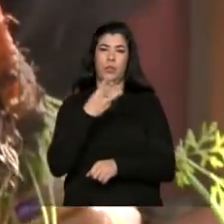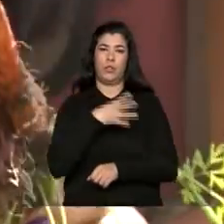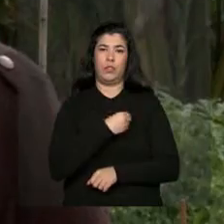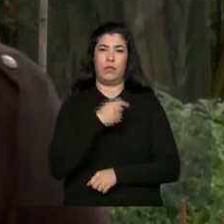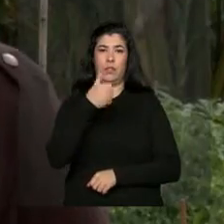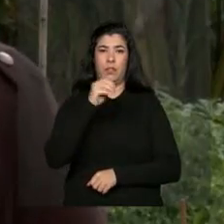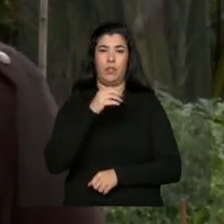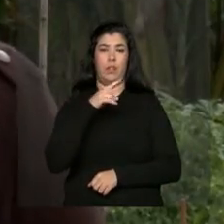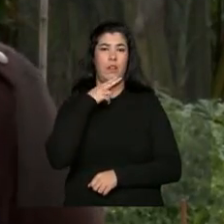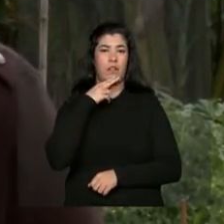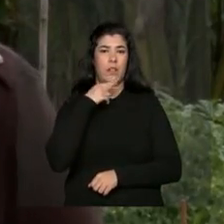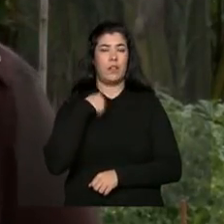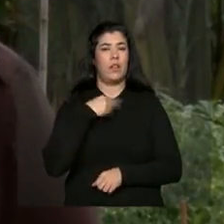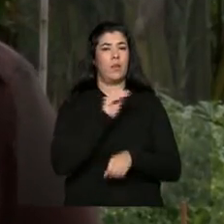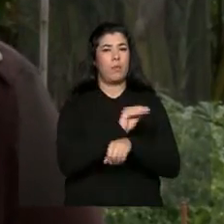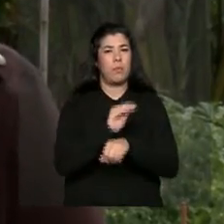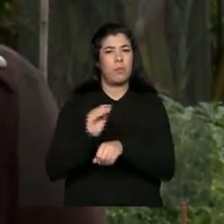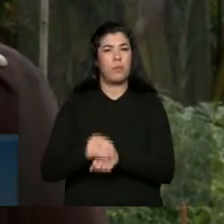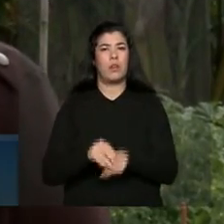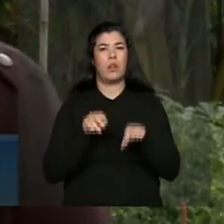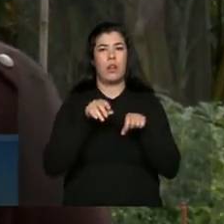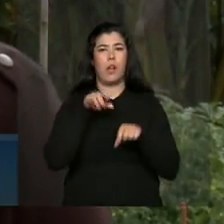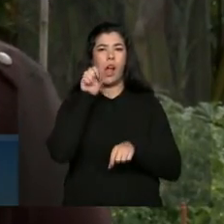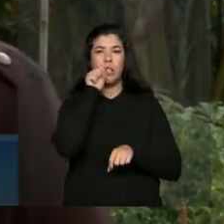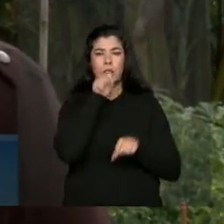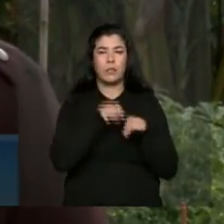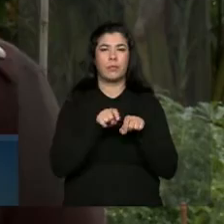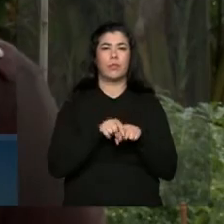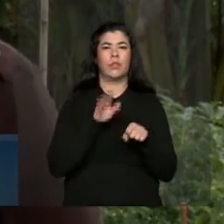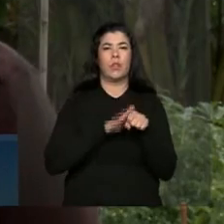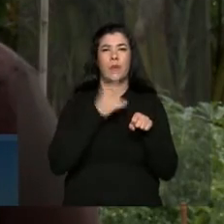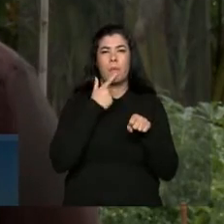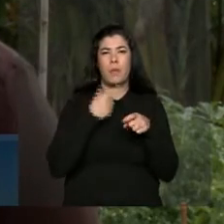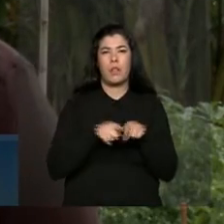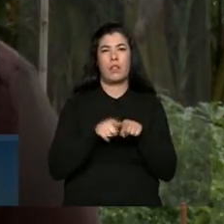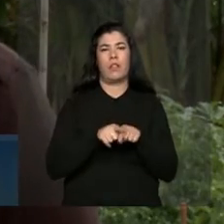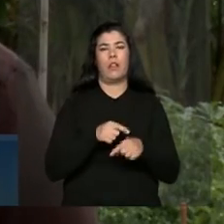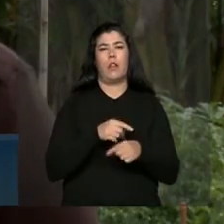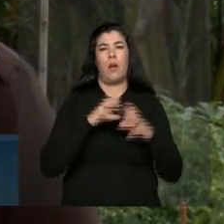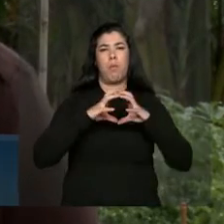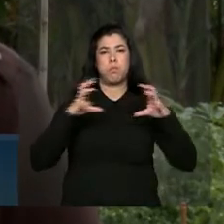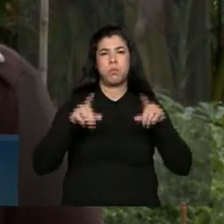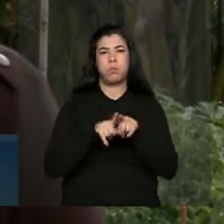3 filhos e 10 netos. A gente planta cenoura, beterraba, abóbora, alface,